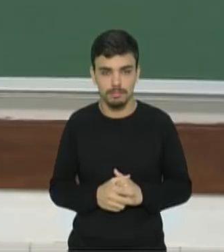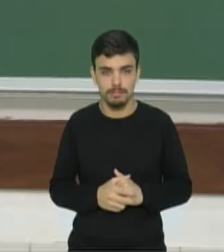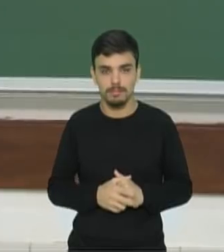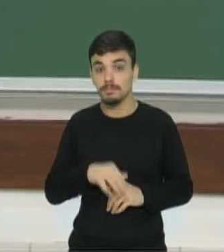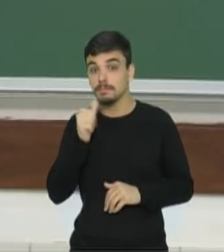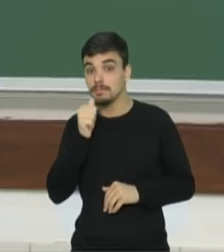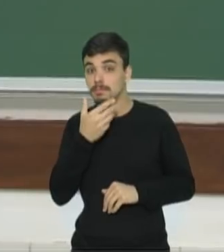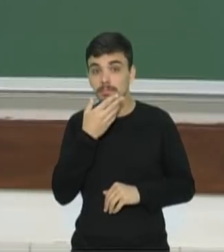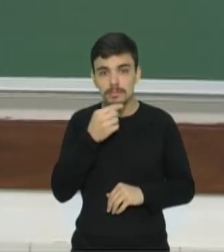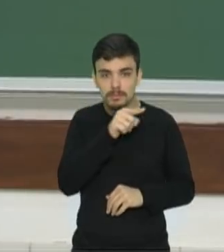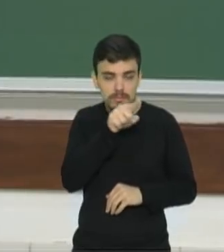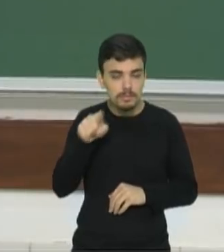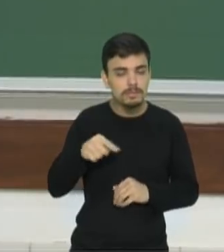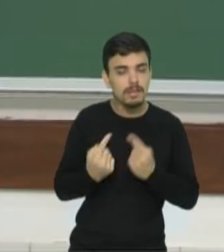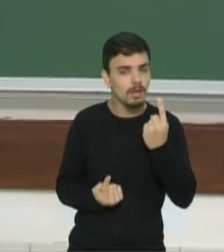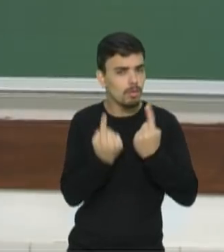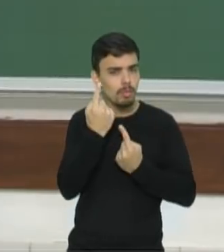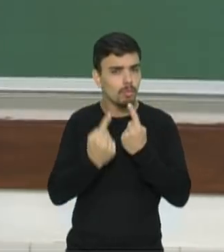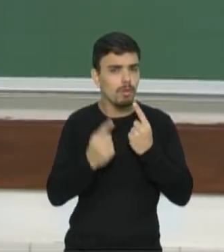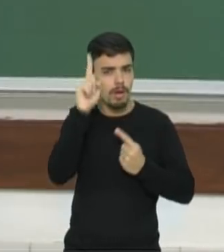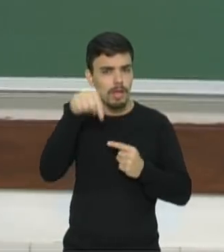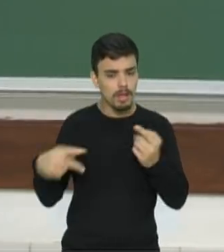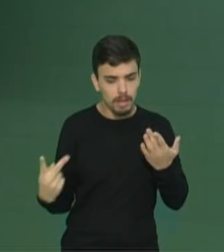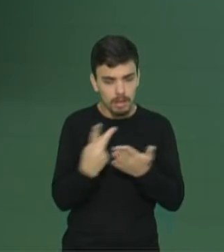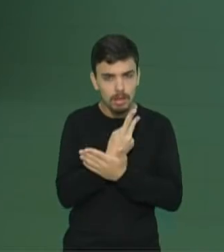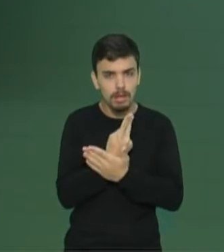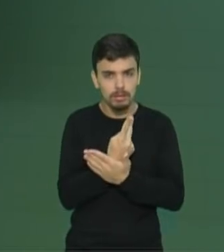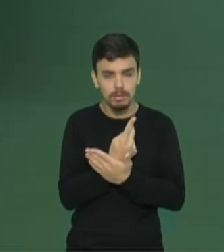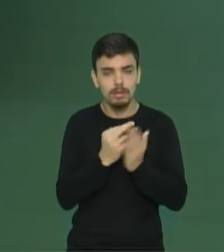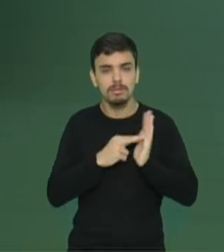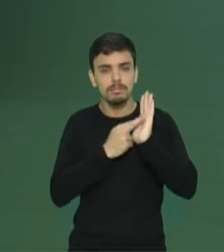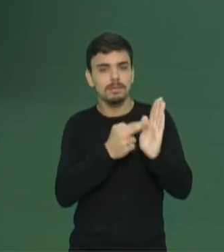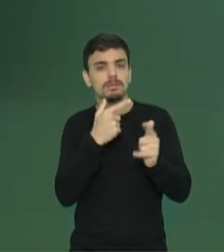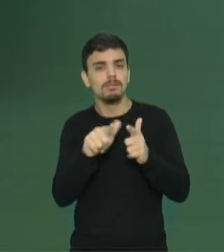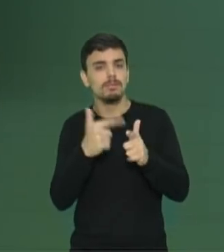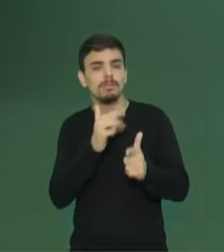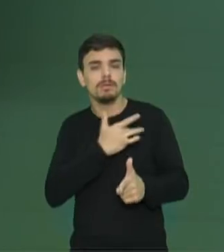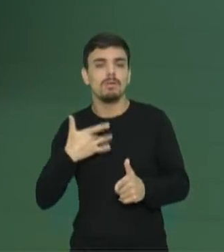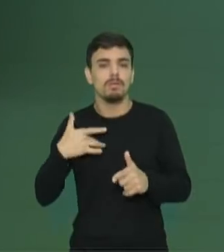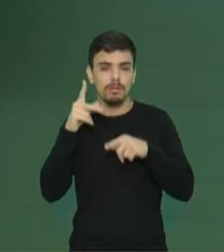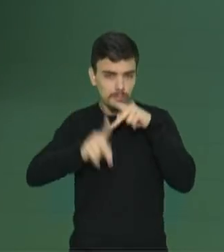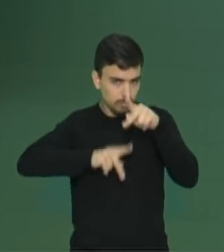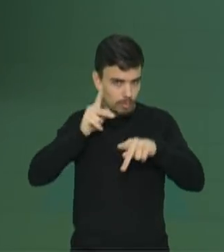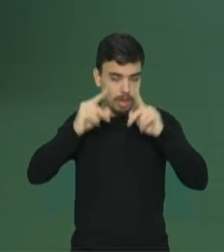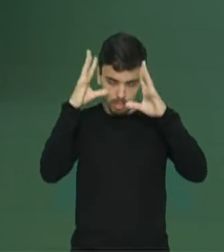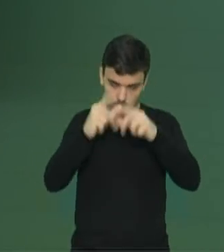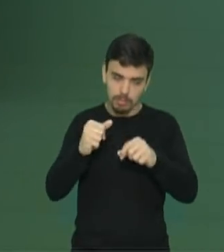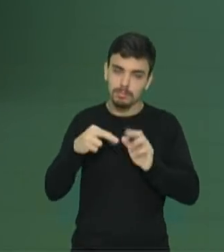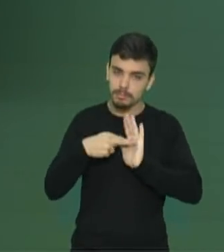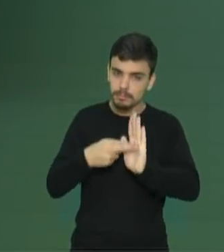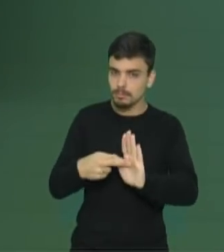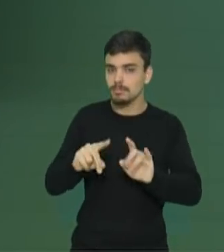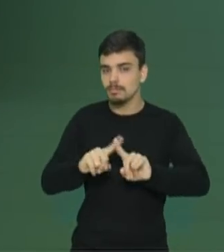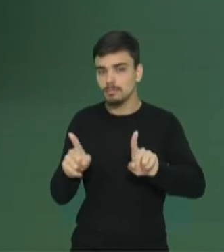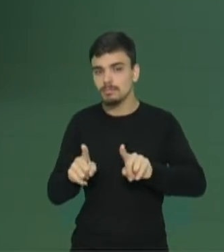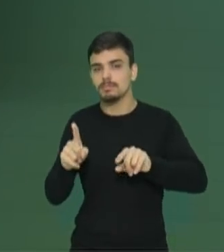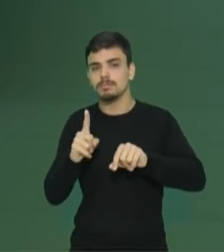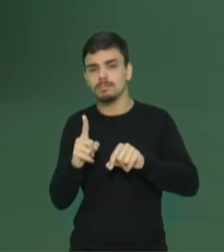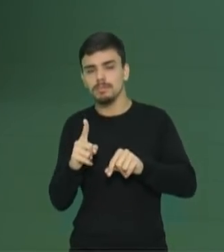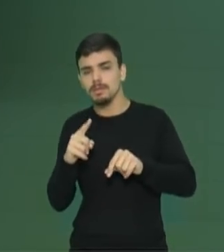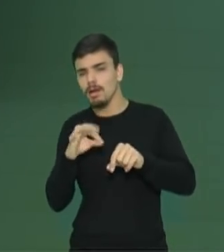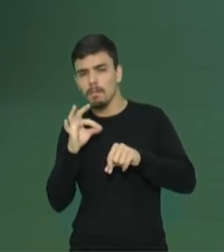Meninas e meninos, qual está errada? Representa um problema de saúde pública? Sim, todos representam. Carrapatos,